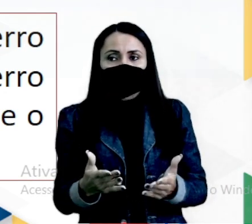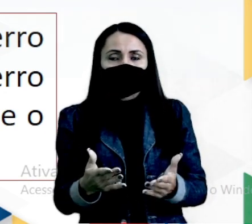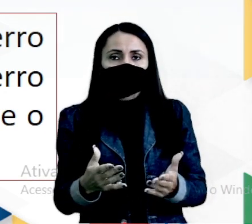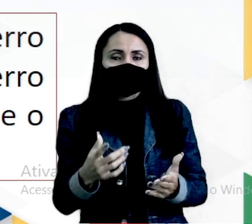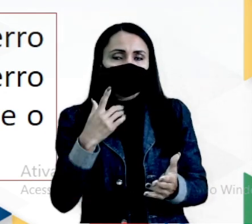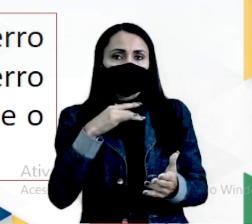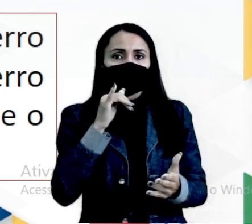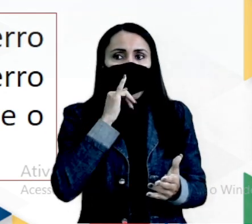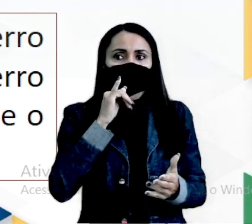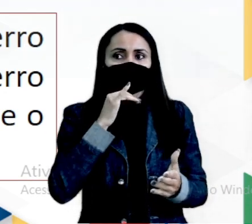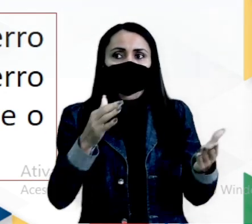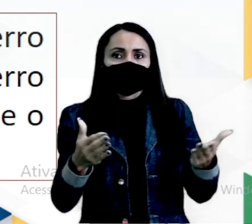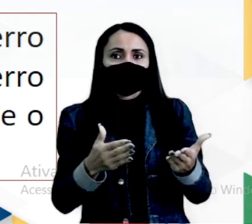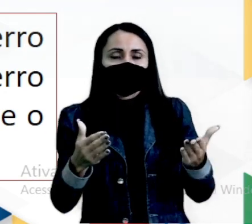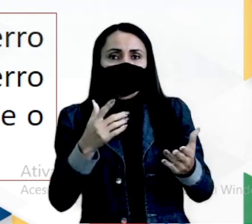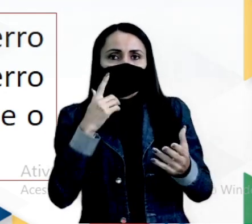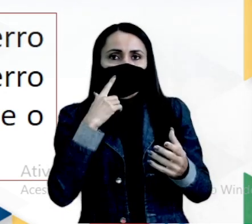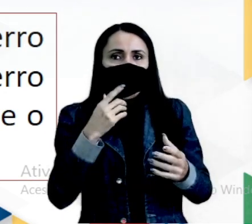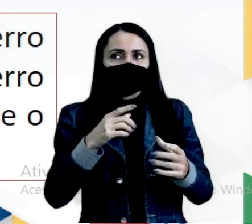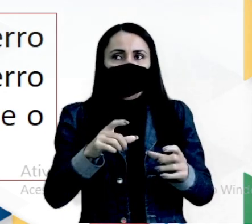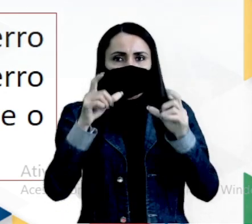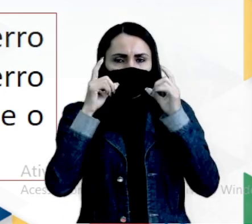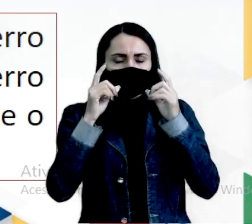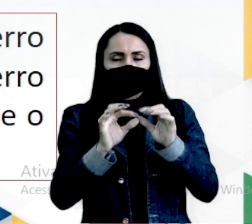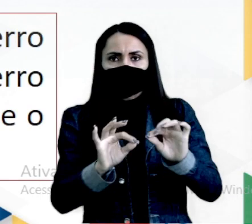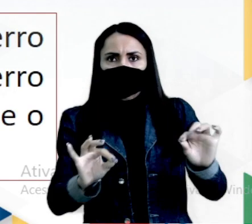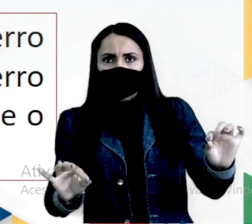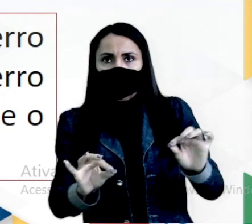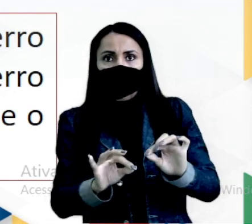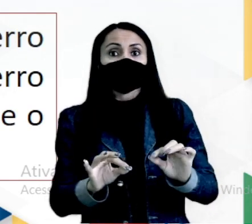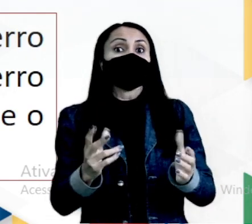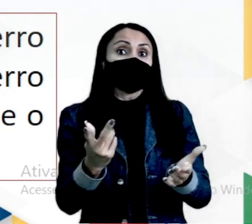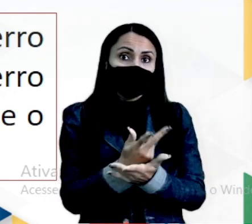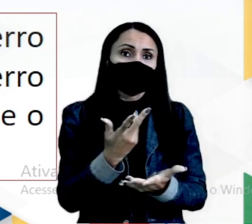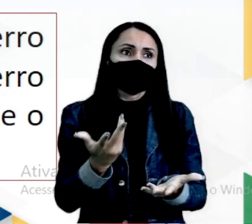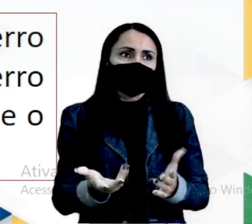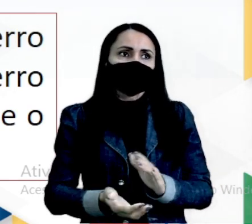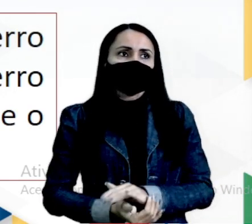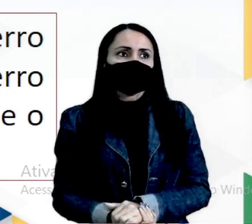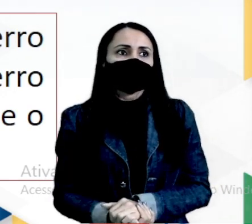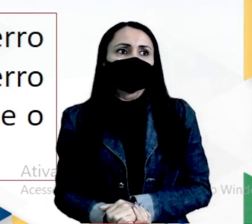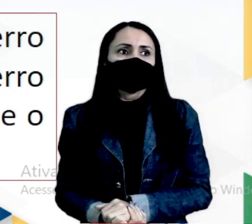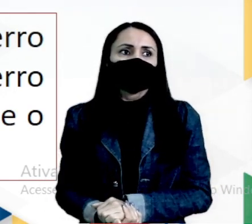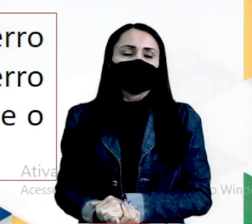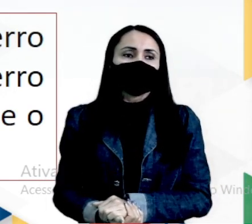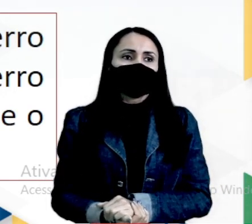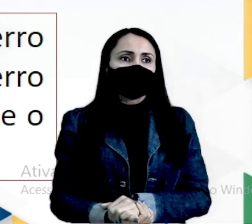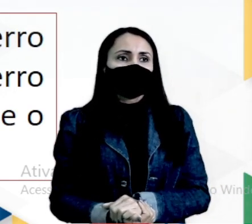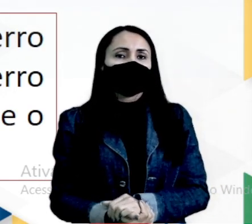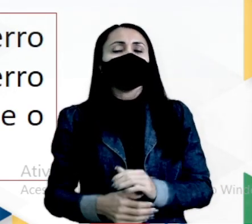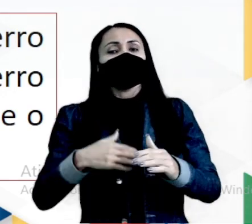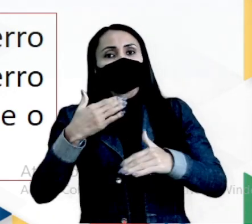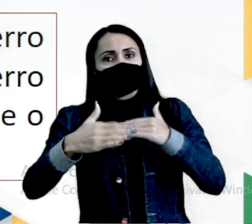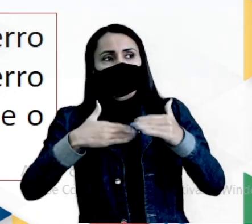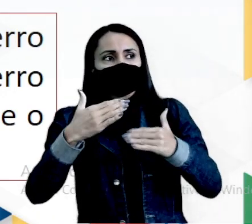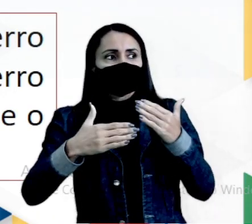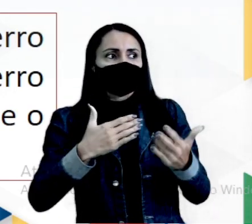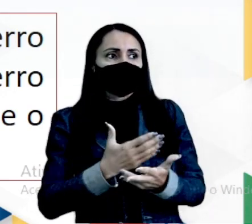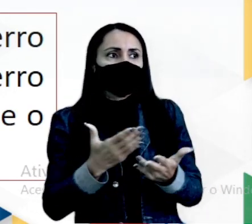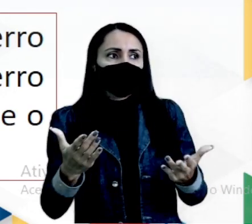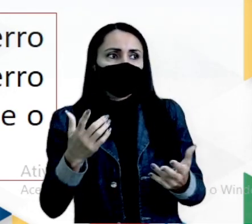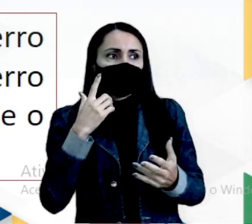por exemplo, agora sem meus óculos e vou tentar medir o corpo, vai dar errado. Bom, falha nos processos de medição.